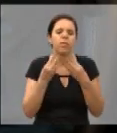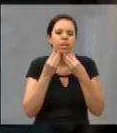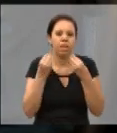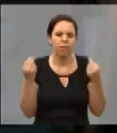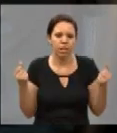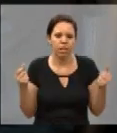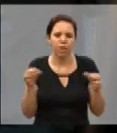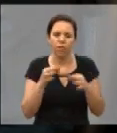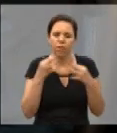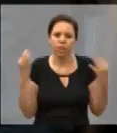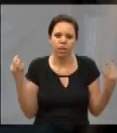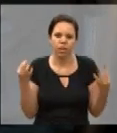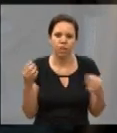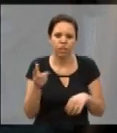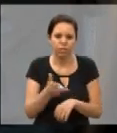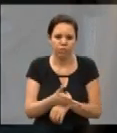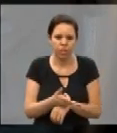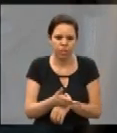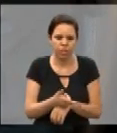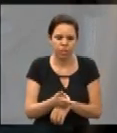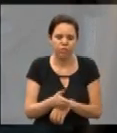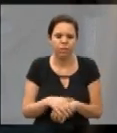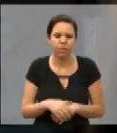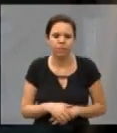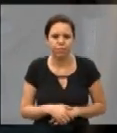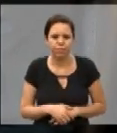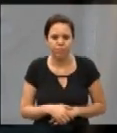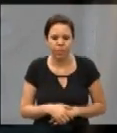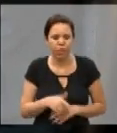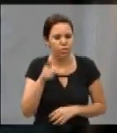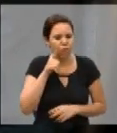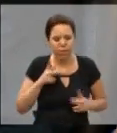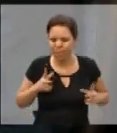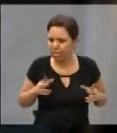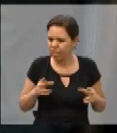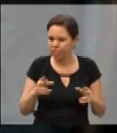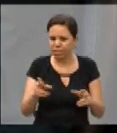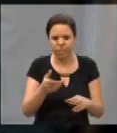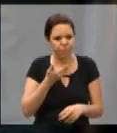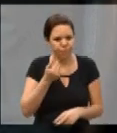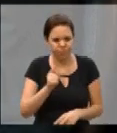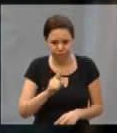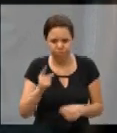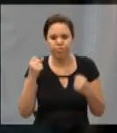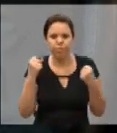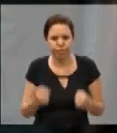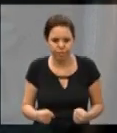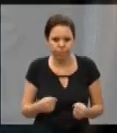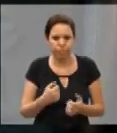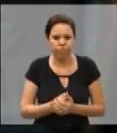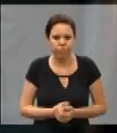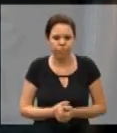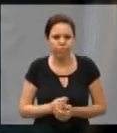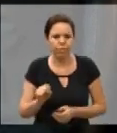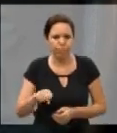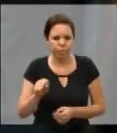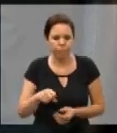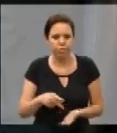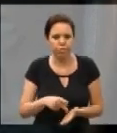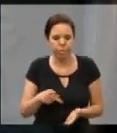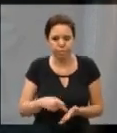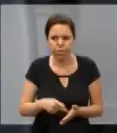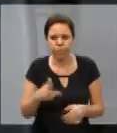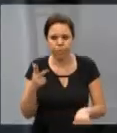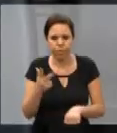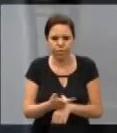qualidade que quando você filma, você tem que ter para você editar não é fácil, sim, porque é pesado, né? E